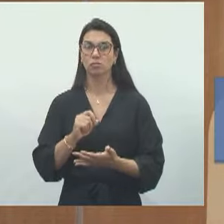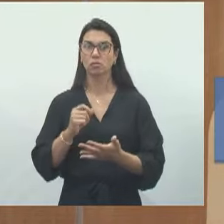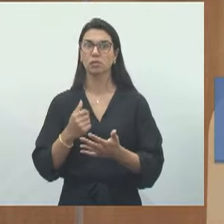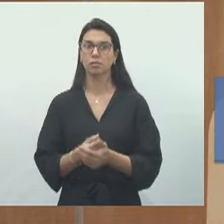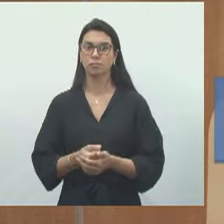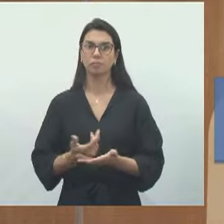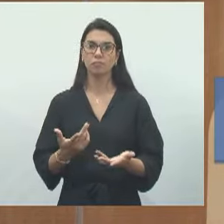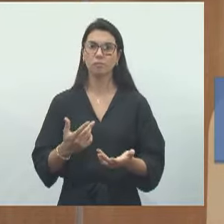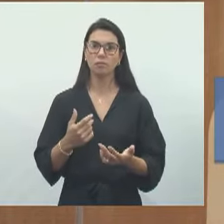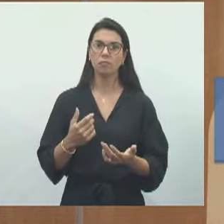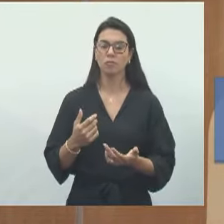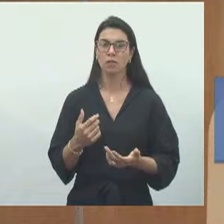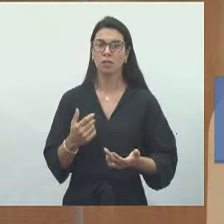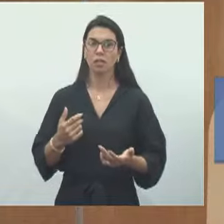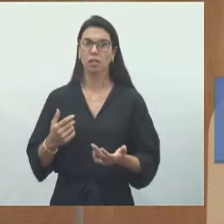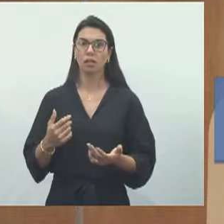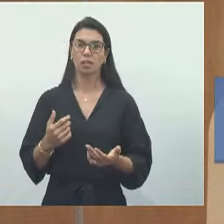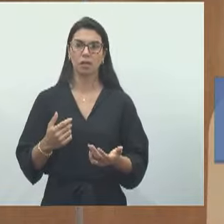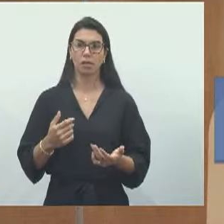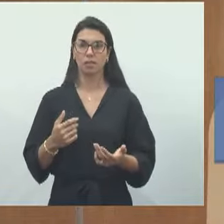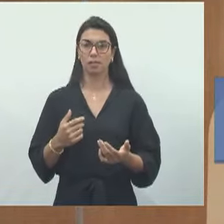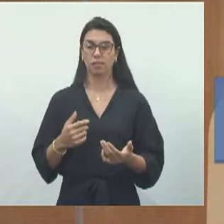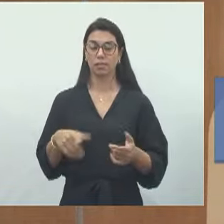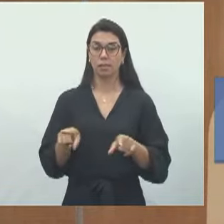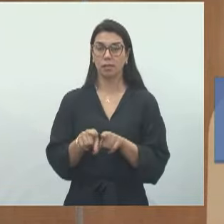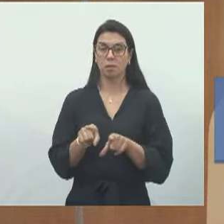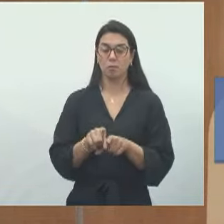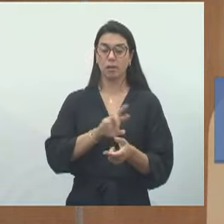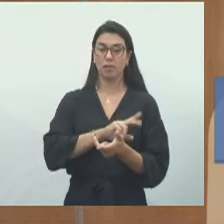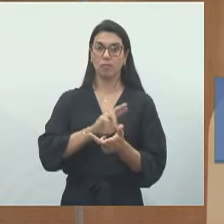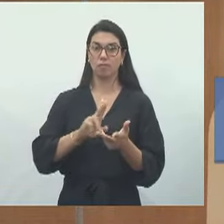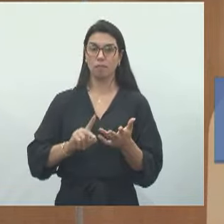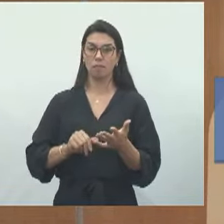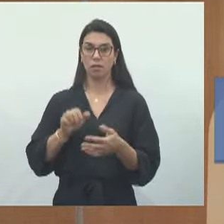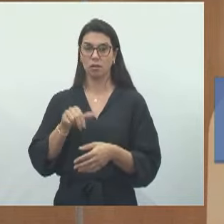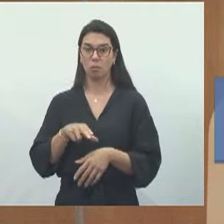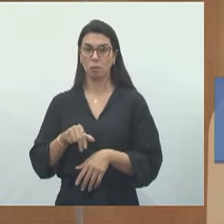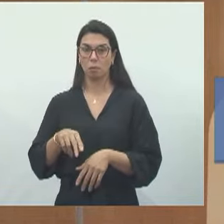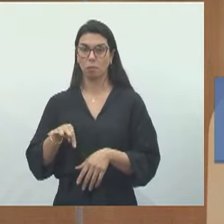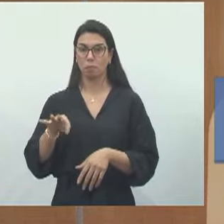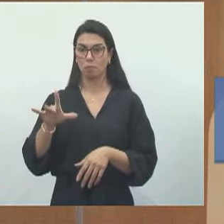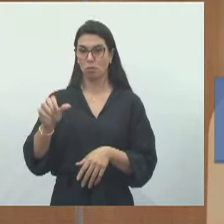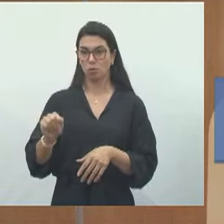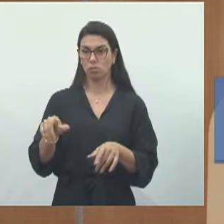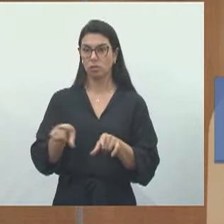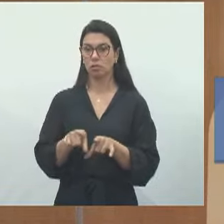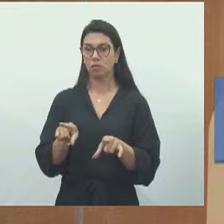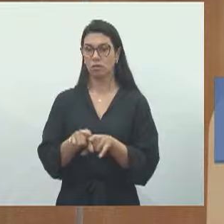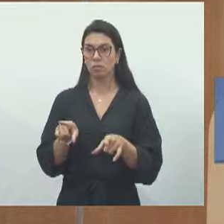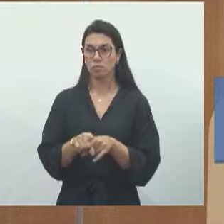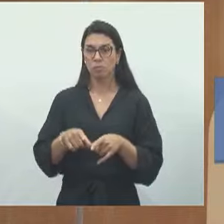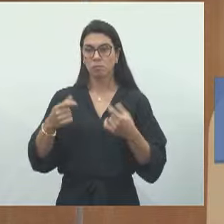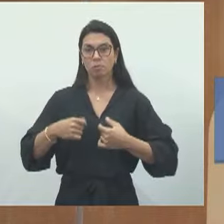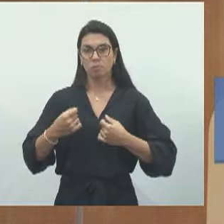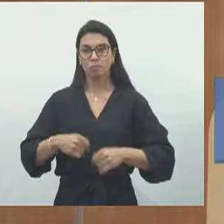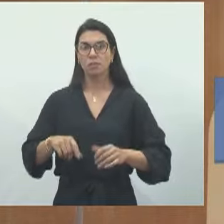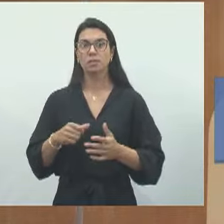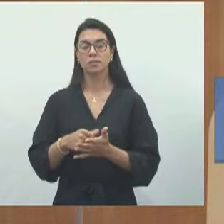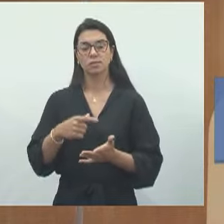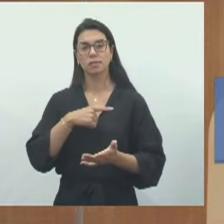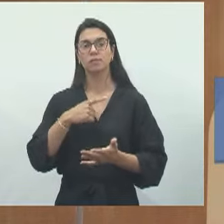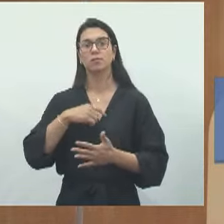do amarelo e na hora de sair, ele é multado, diversas multas, é uma reivindicação nossa faz tempo ali para que coloque um semáforo numérico